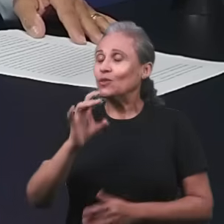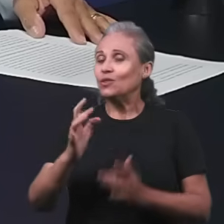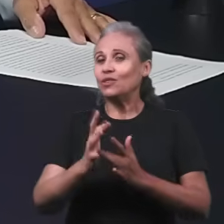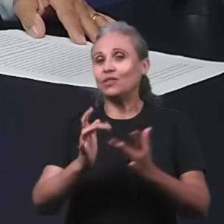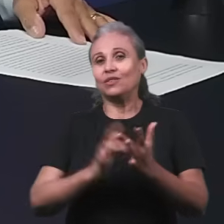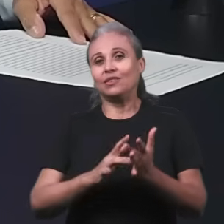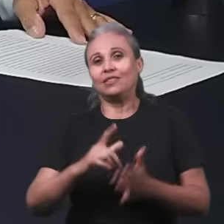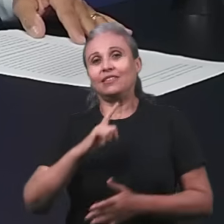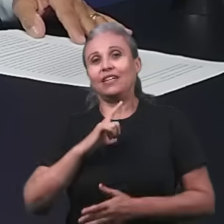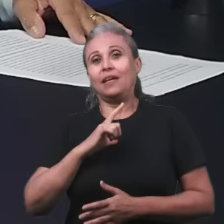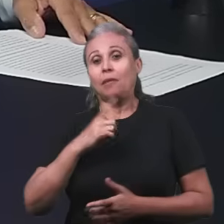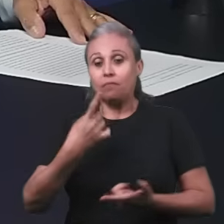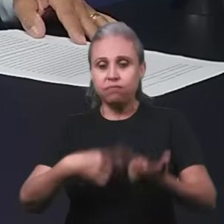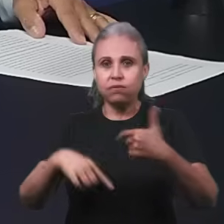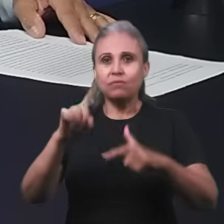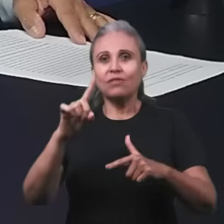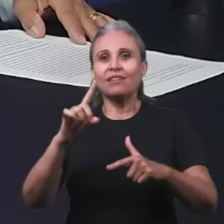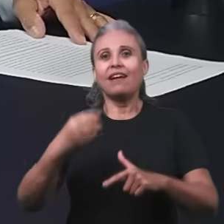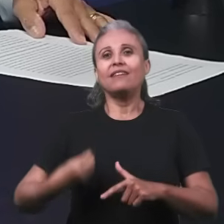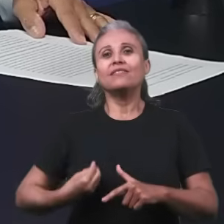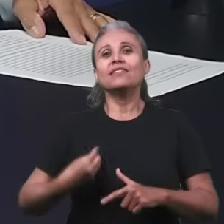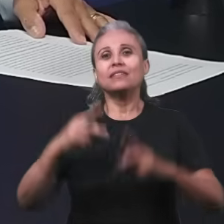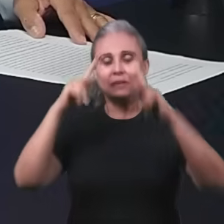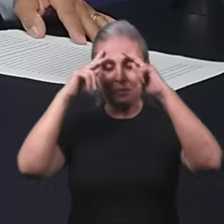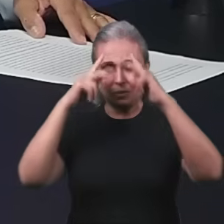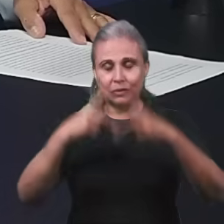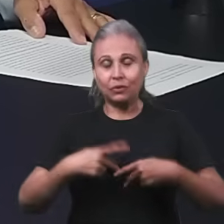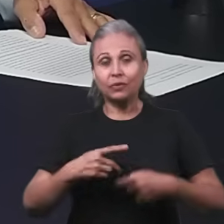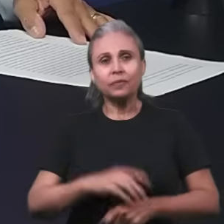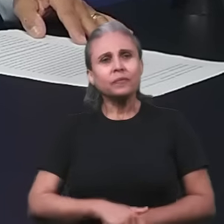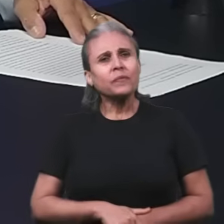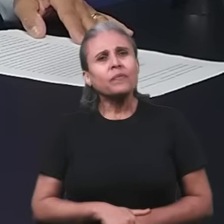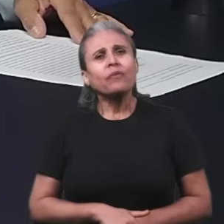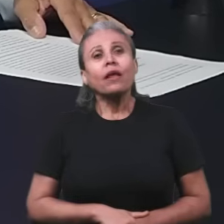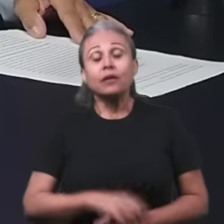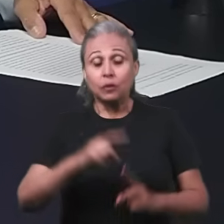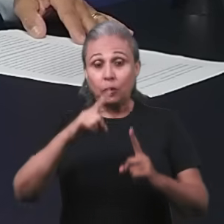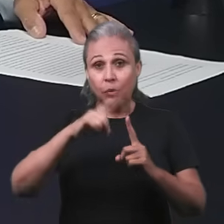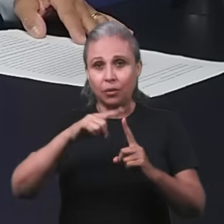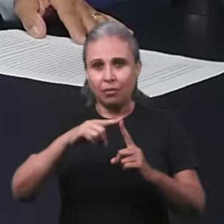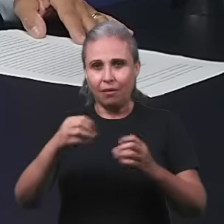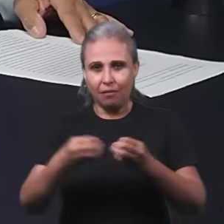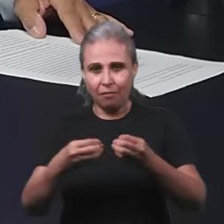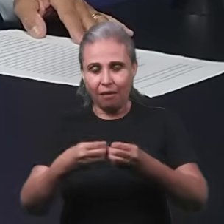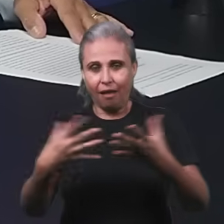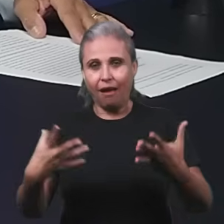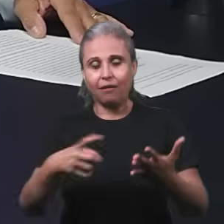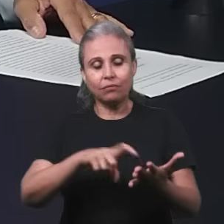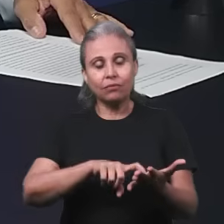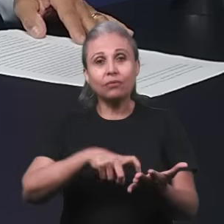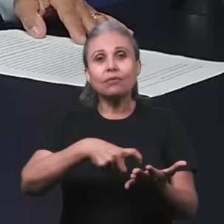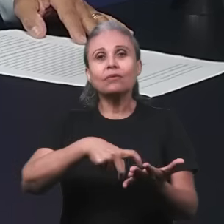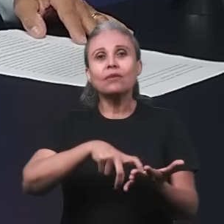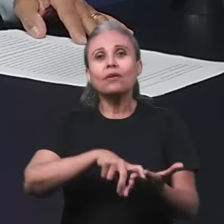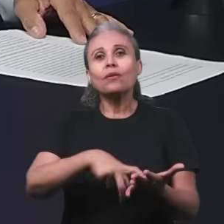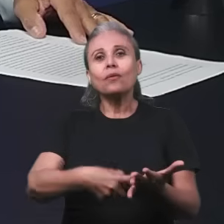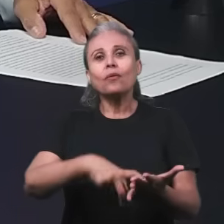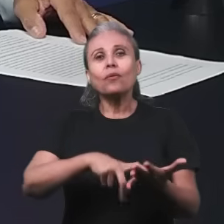para transformar o coração do homem. A escolha do primeiro milagre sendo coxo, ela além de ser, ela é